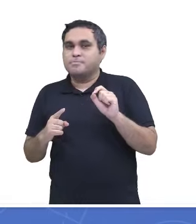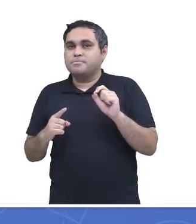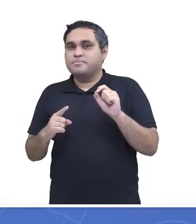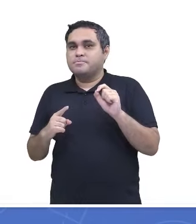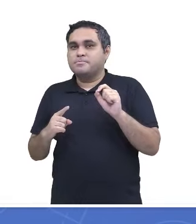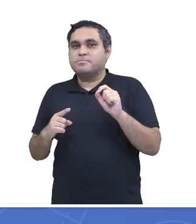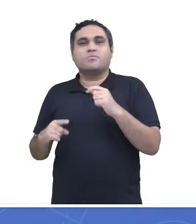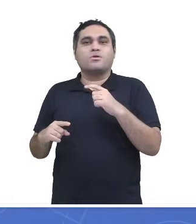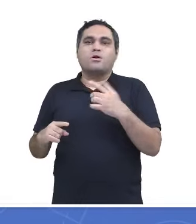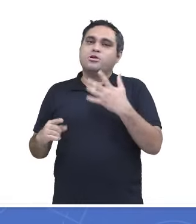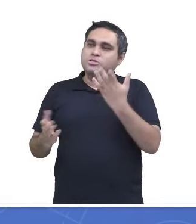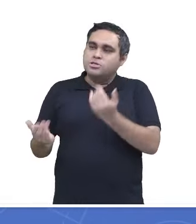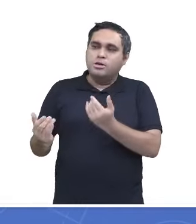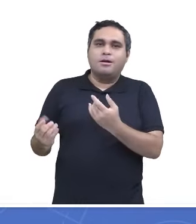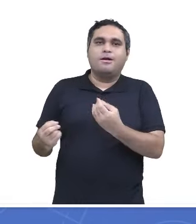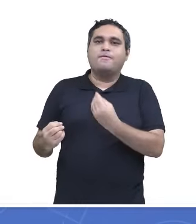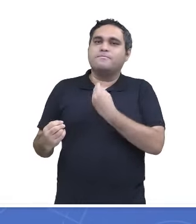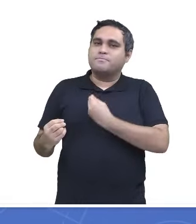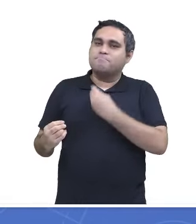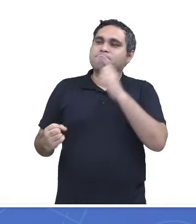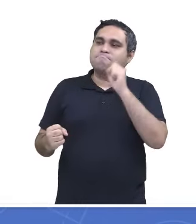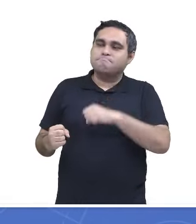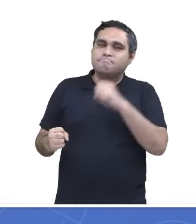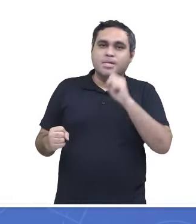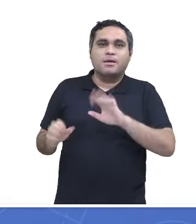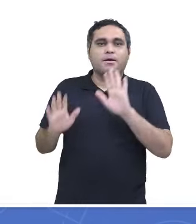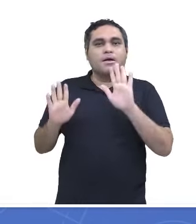na sociedade, mas